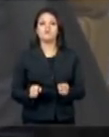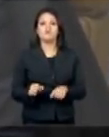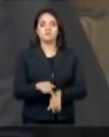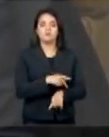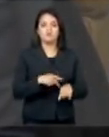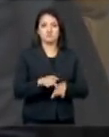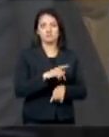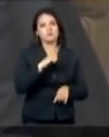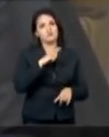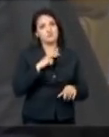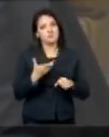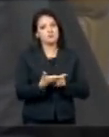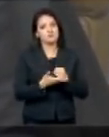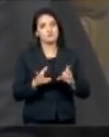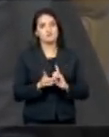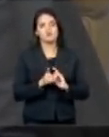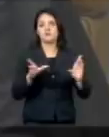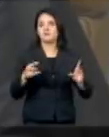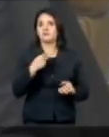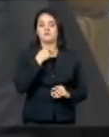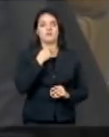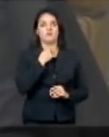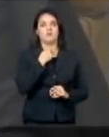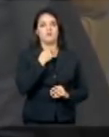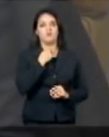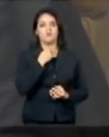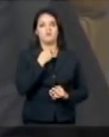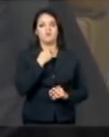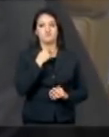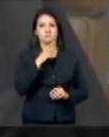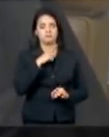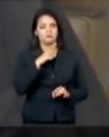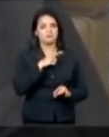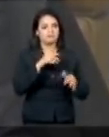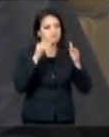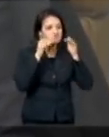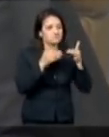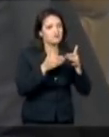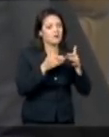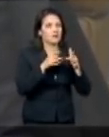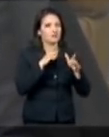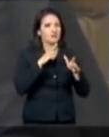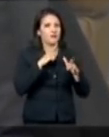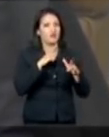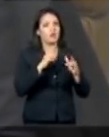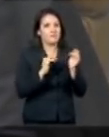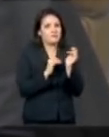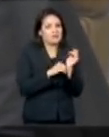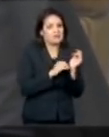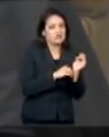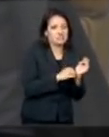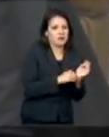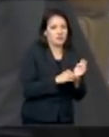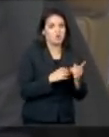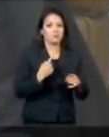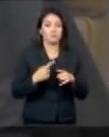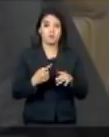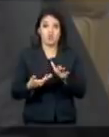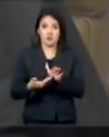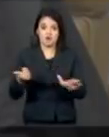não podem privilegiar o mistério por que a supressão do regime